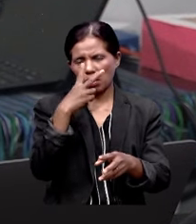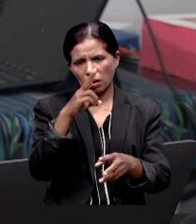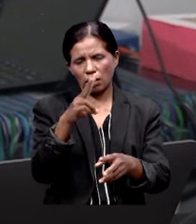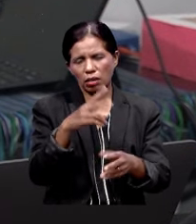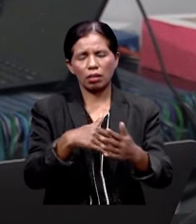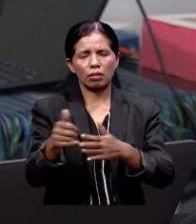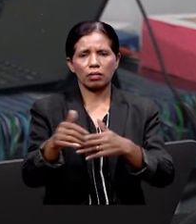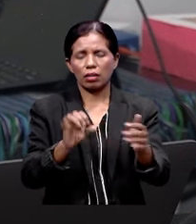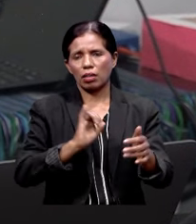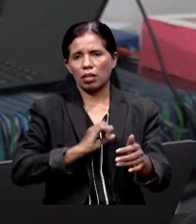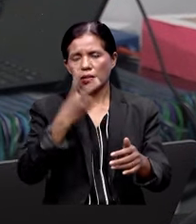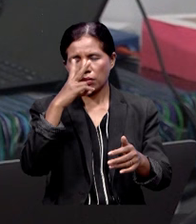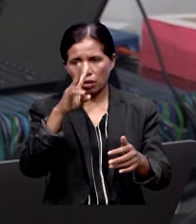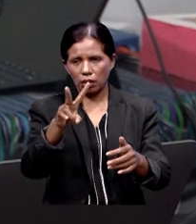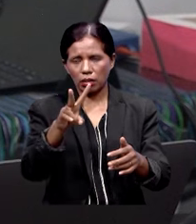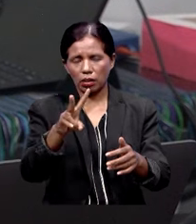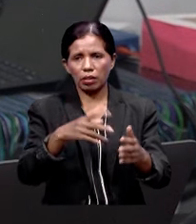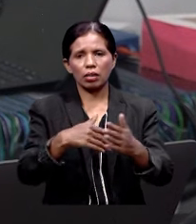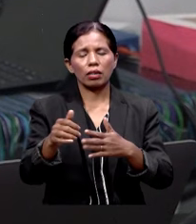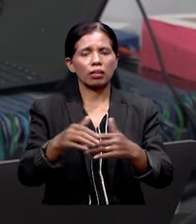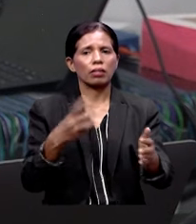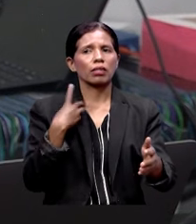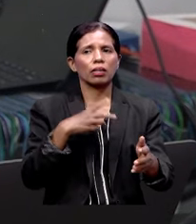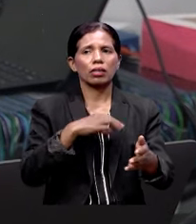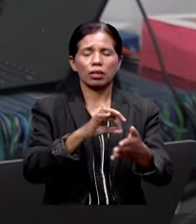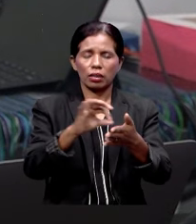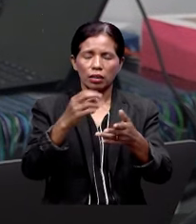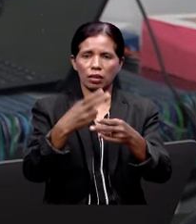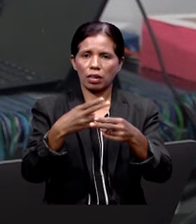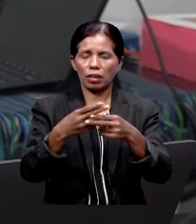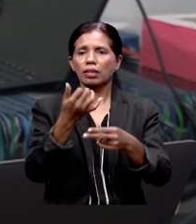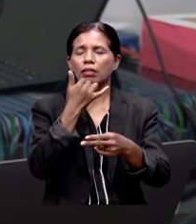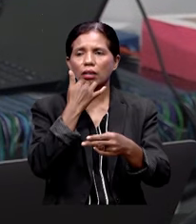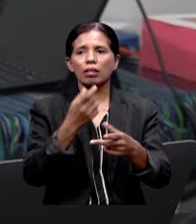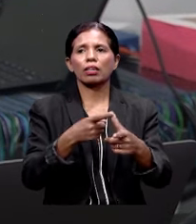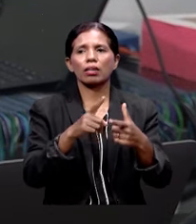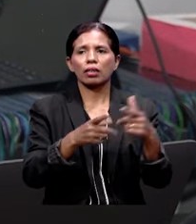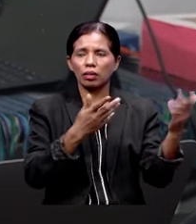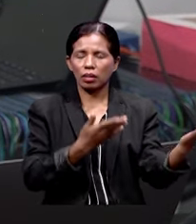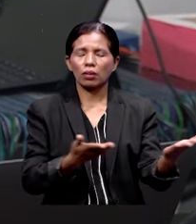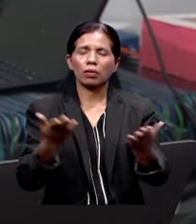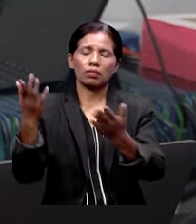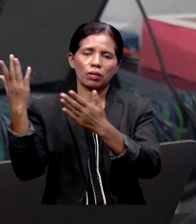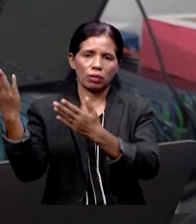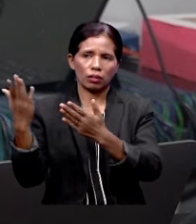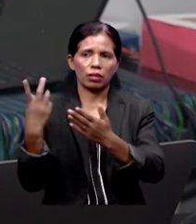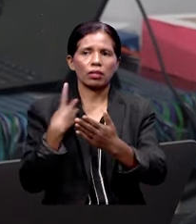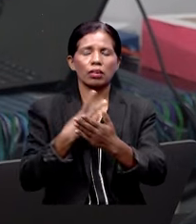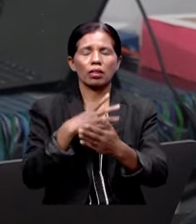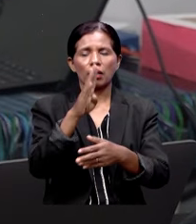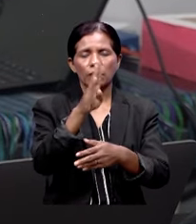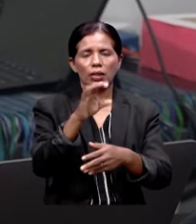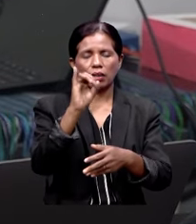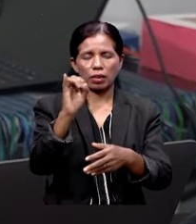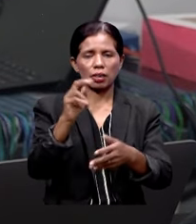how acompanha but ne dala ruma ita prensa naran sala ita lori bato ne ba o ita ne be ini